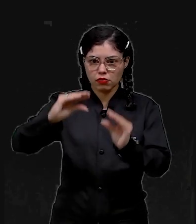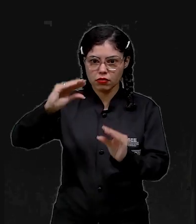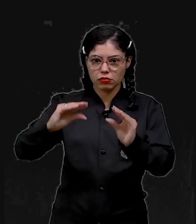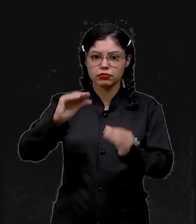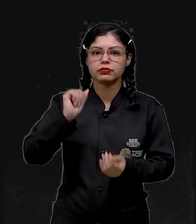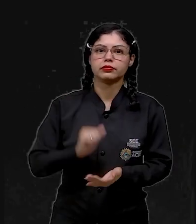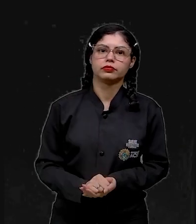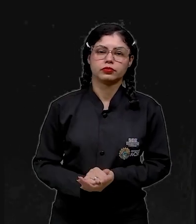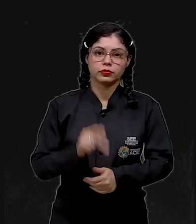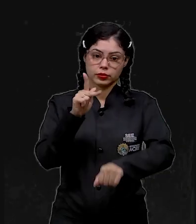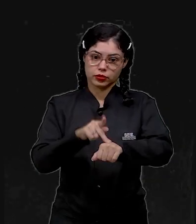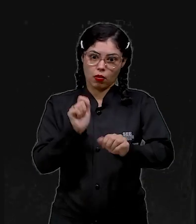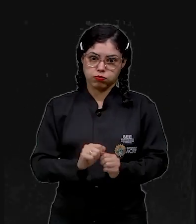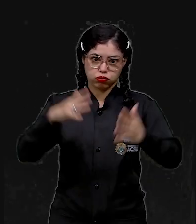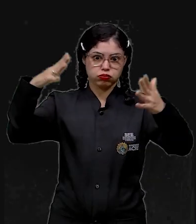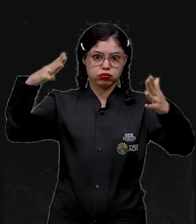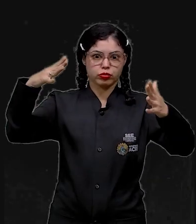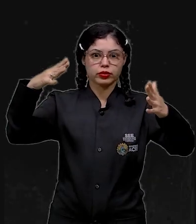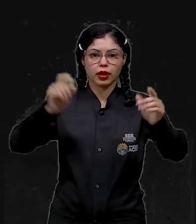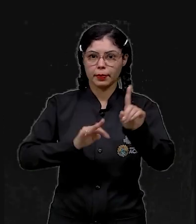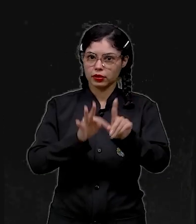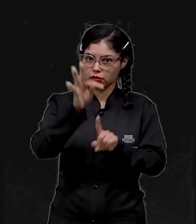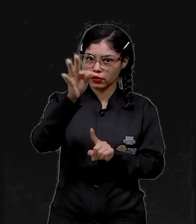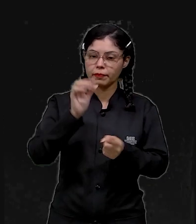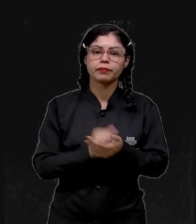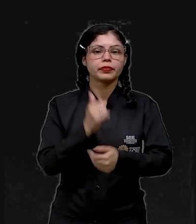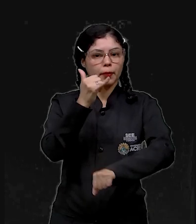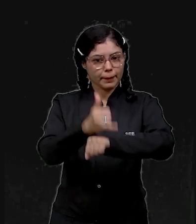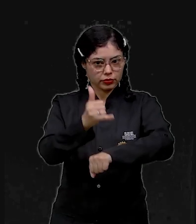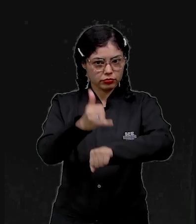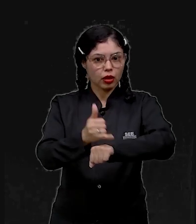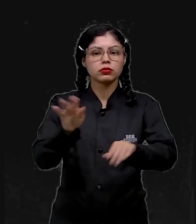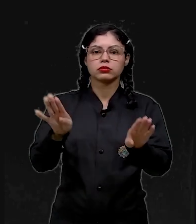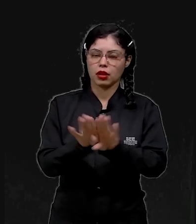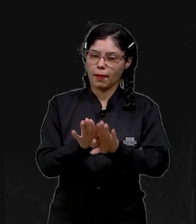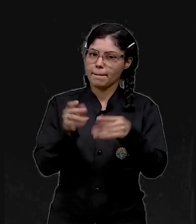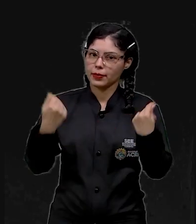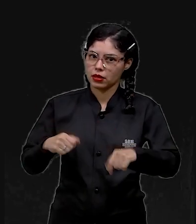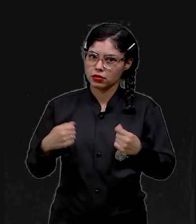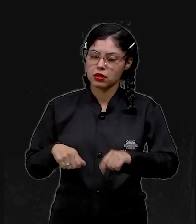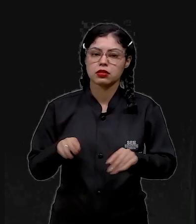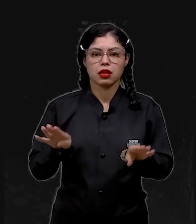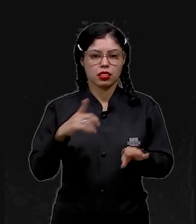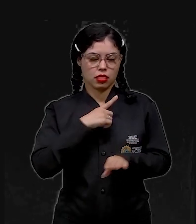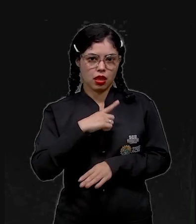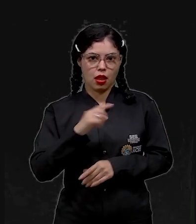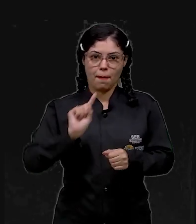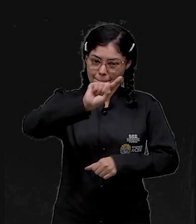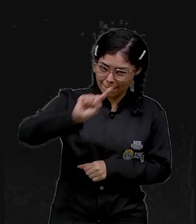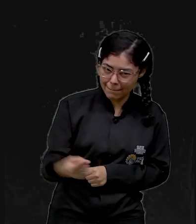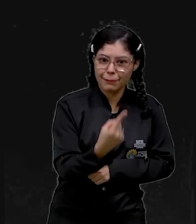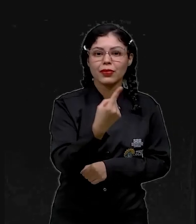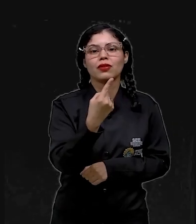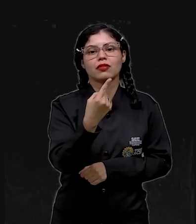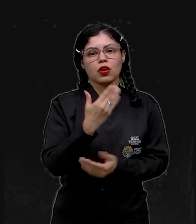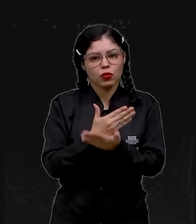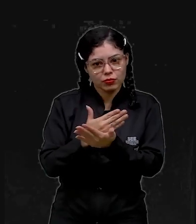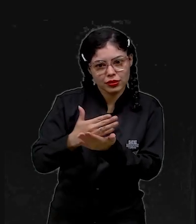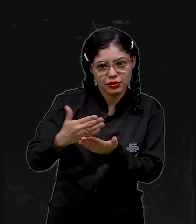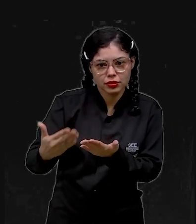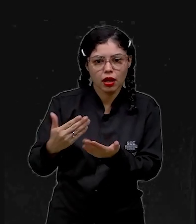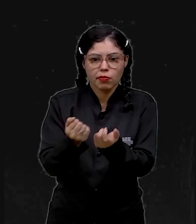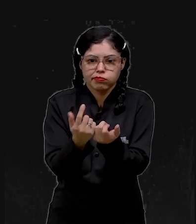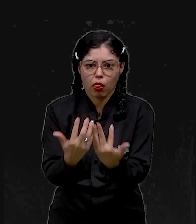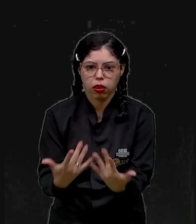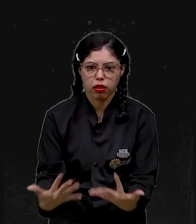vidro depois ele explode dependendo da temperatura e o metal também precisa de uma temperatura de mais de 1000 graus ali para ele começar a